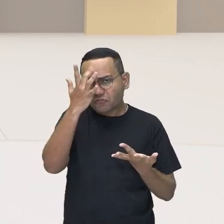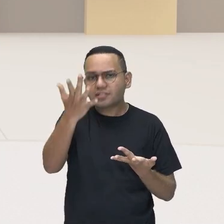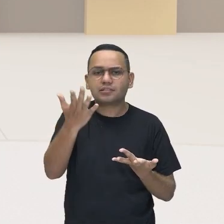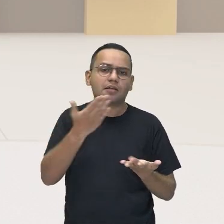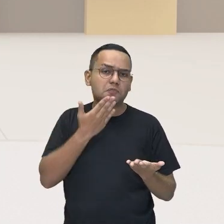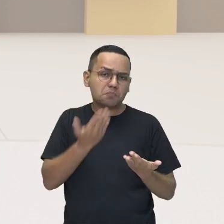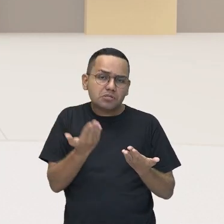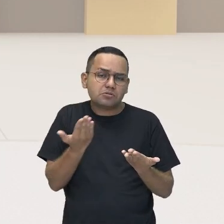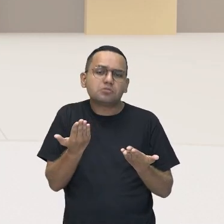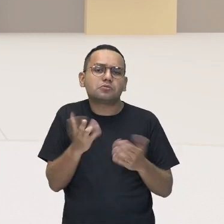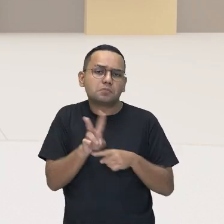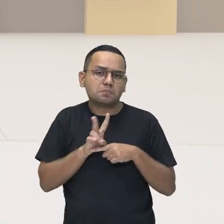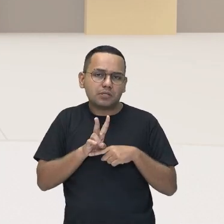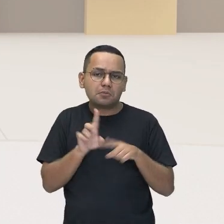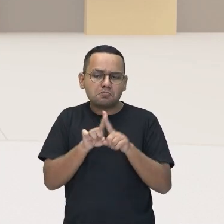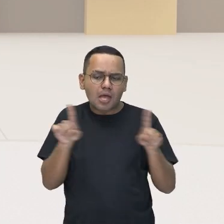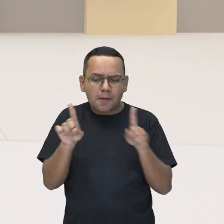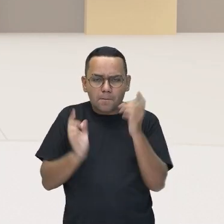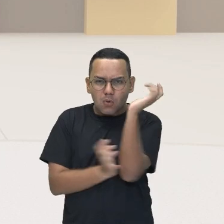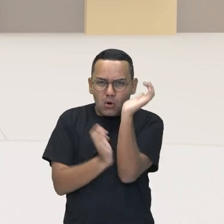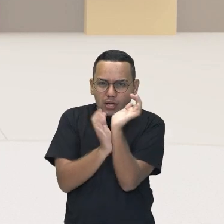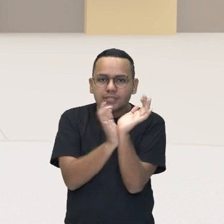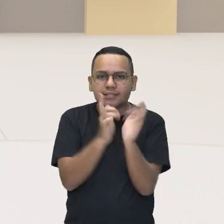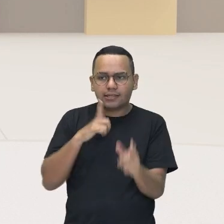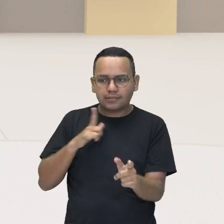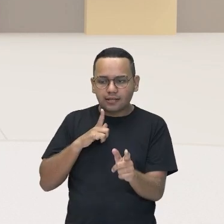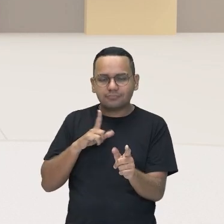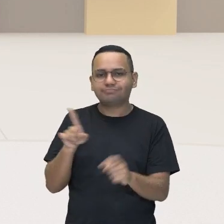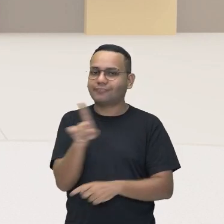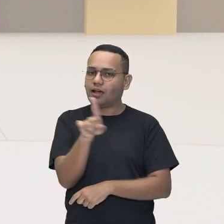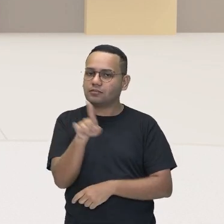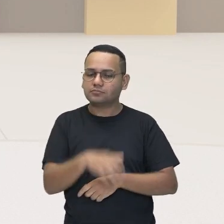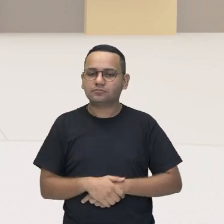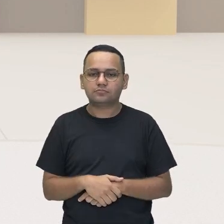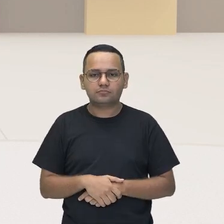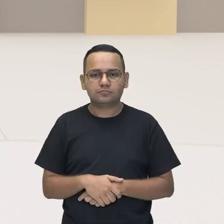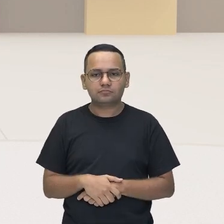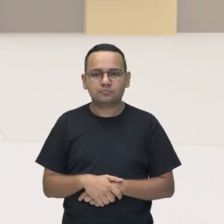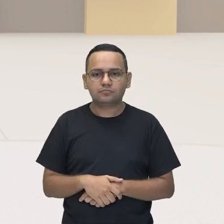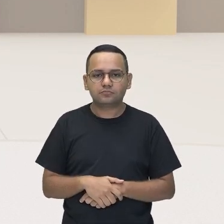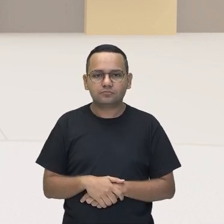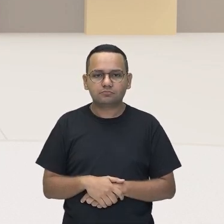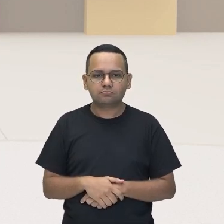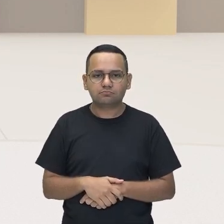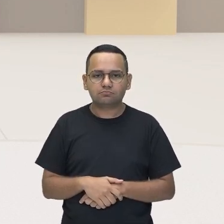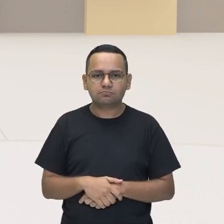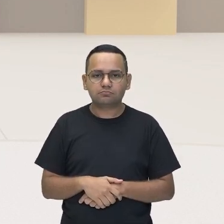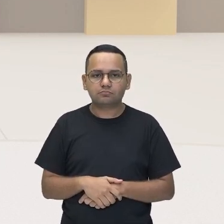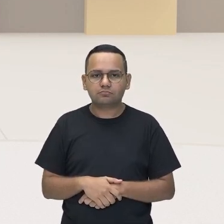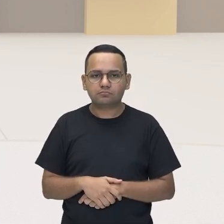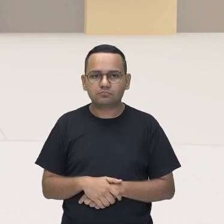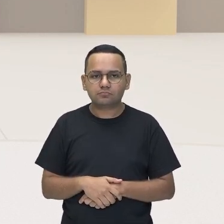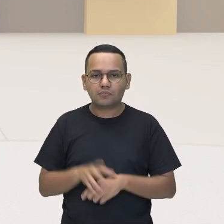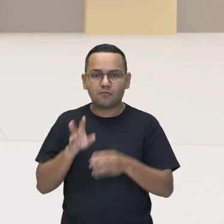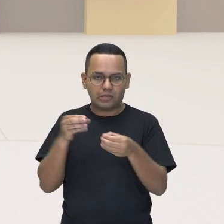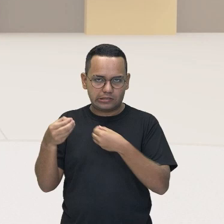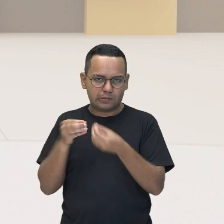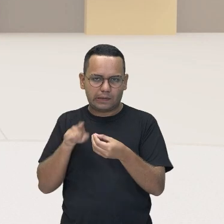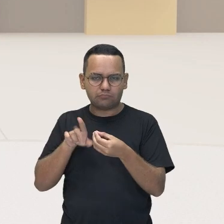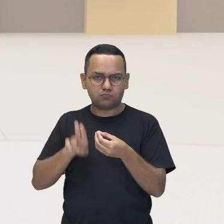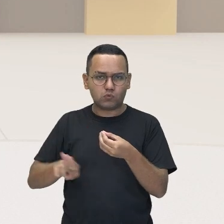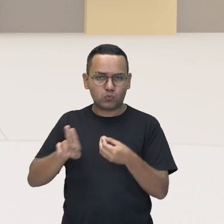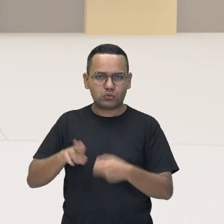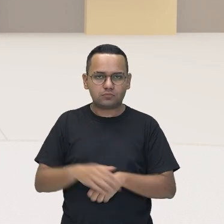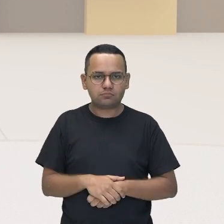quase nenhuma burocracia para conseguir esse tipo de crédito. Flexibilidade de uso, né? Bem